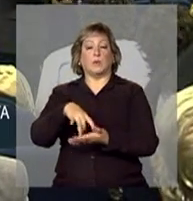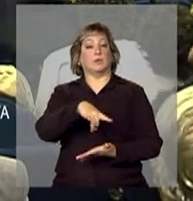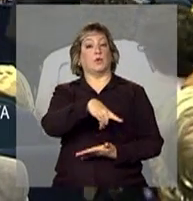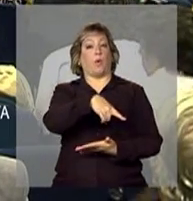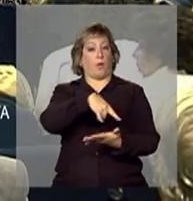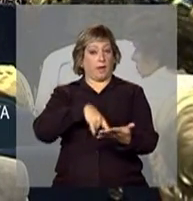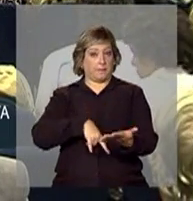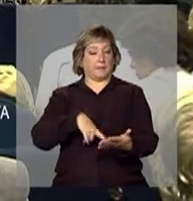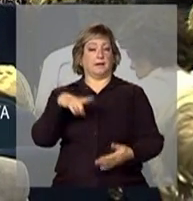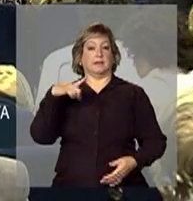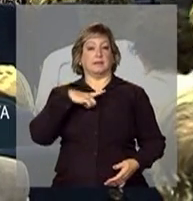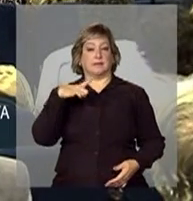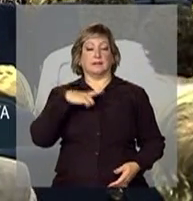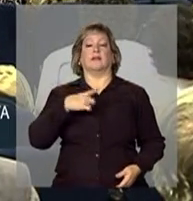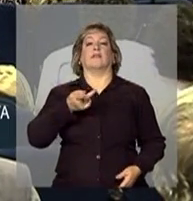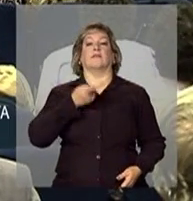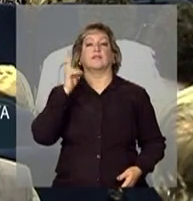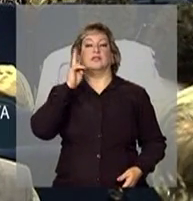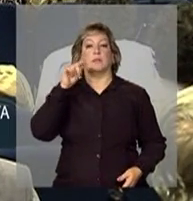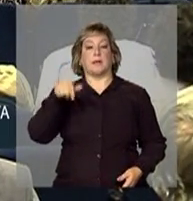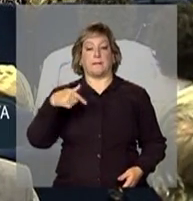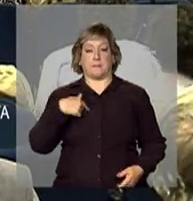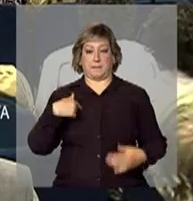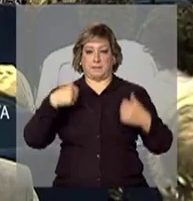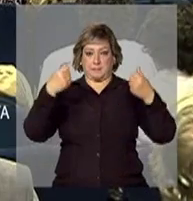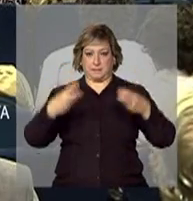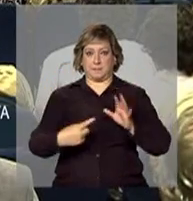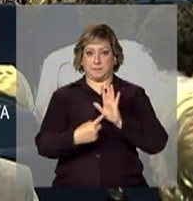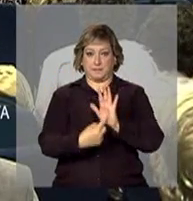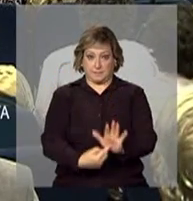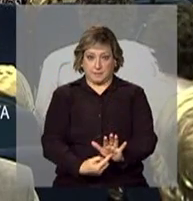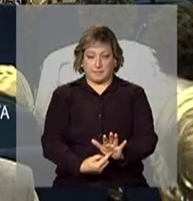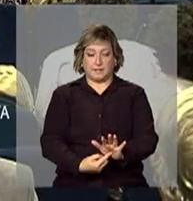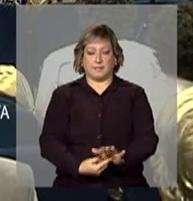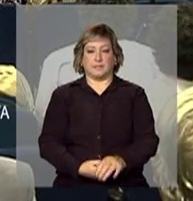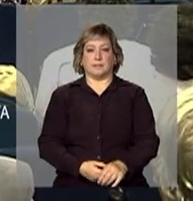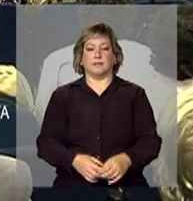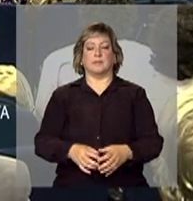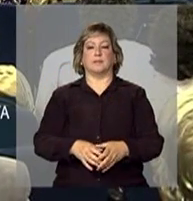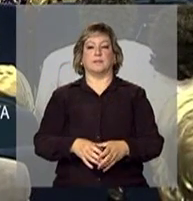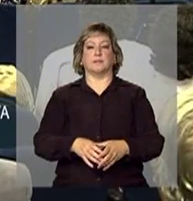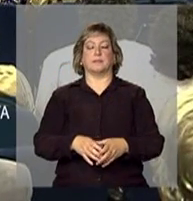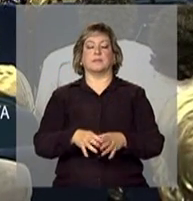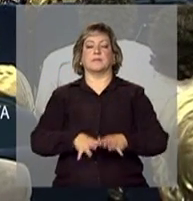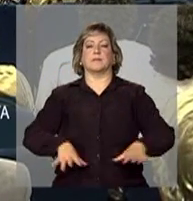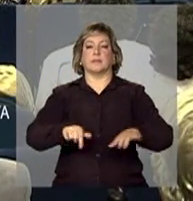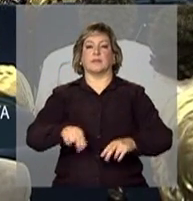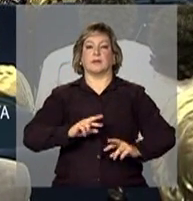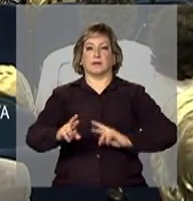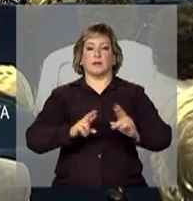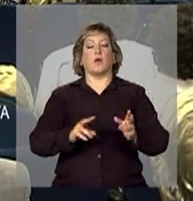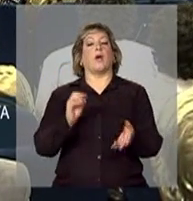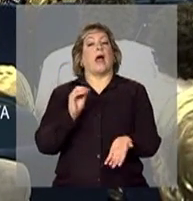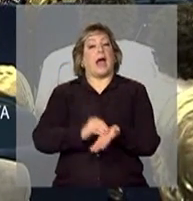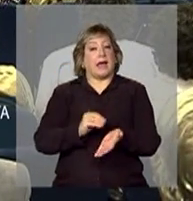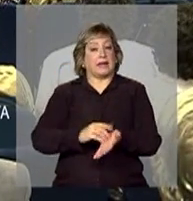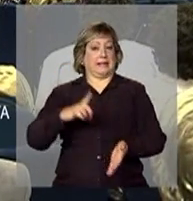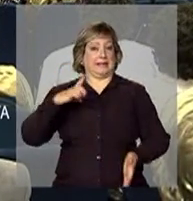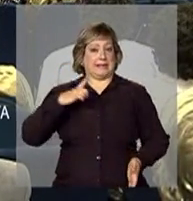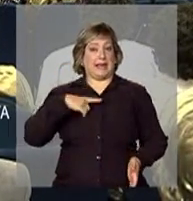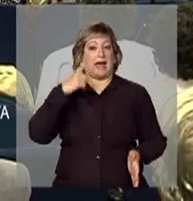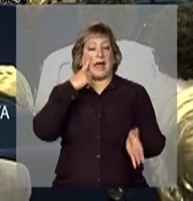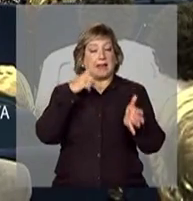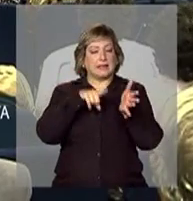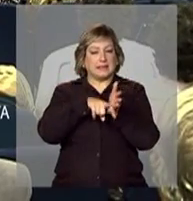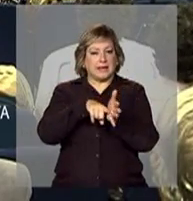que sustenta essa minha apresentação e expande esses resultados, eles continuam em análise